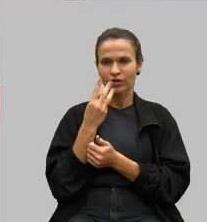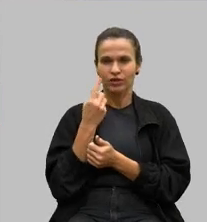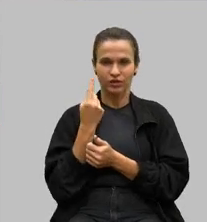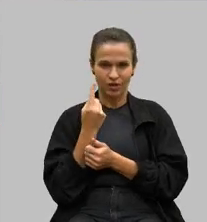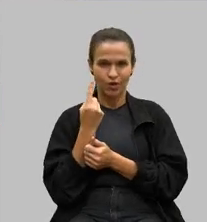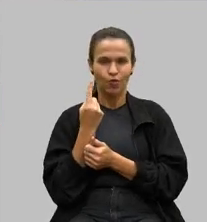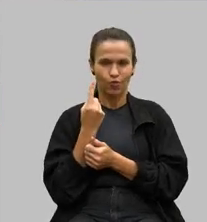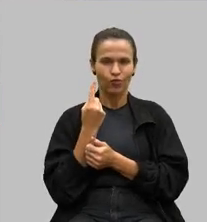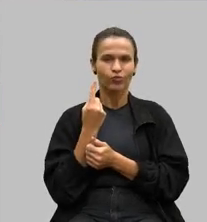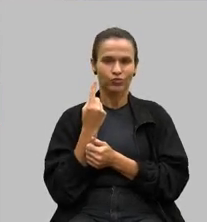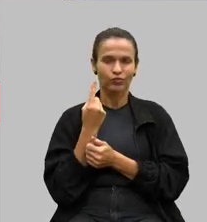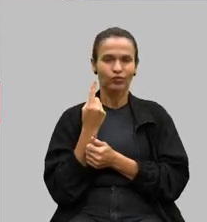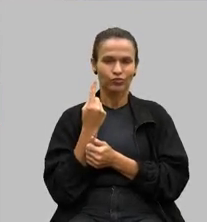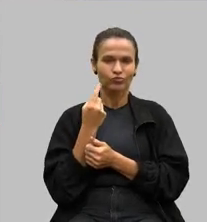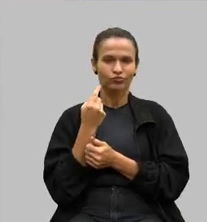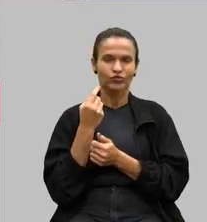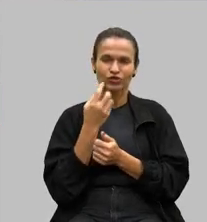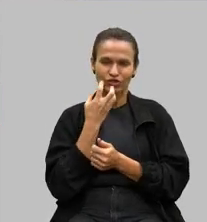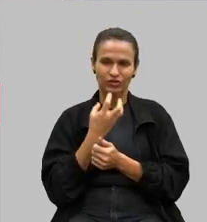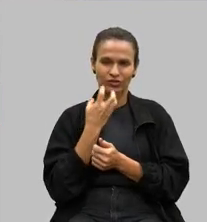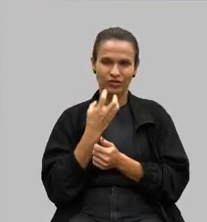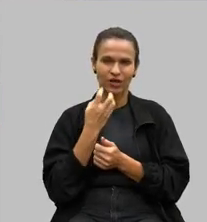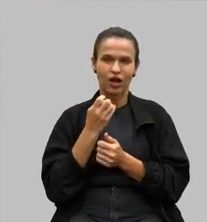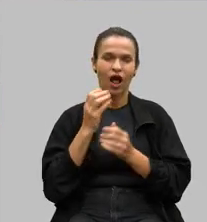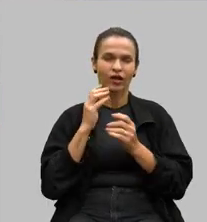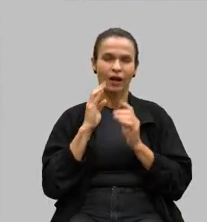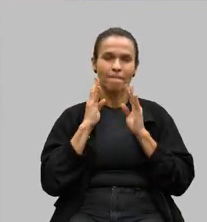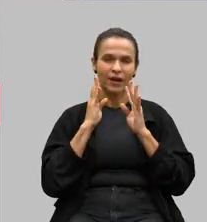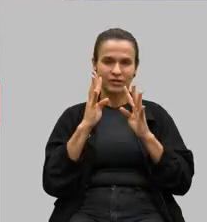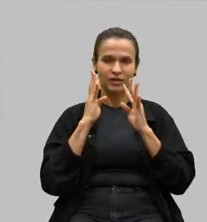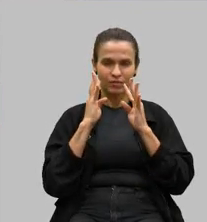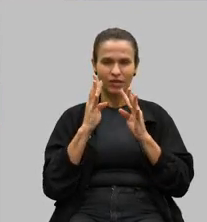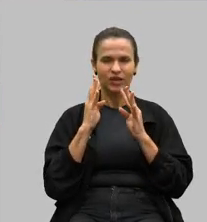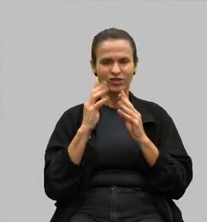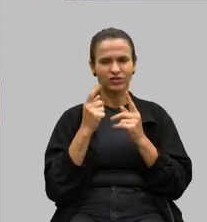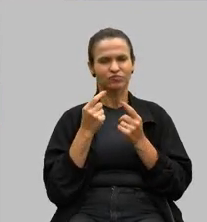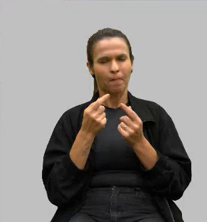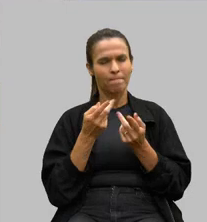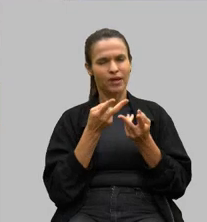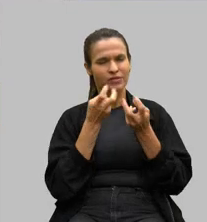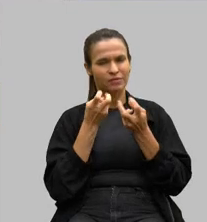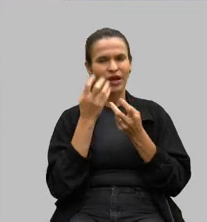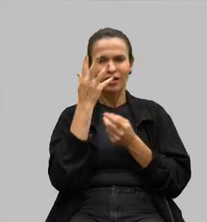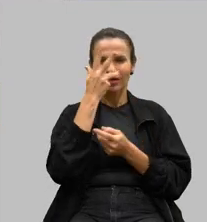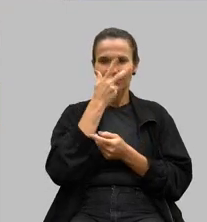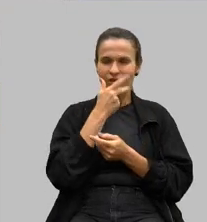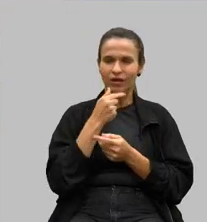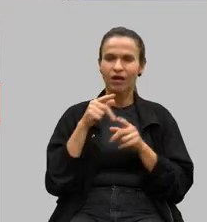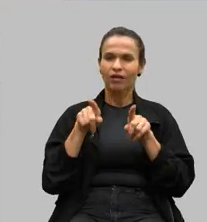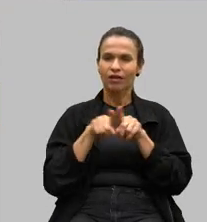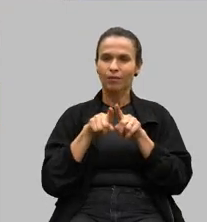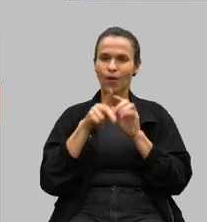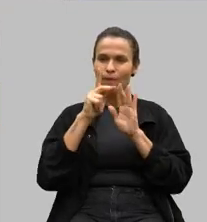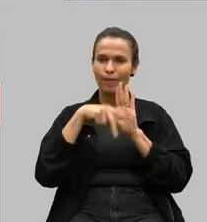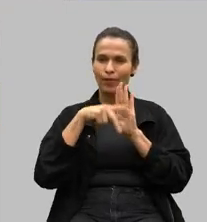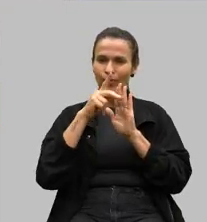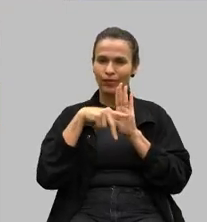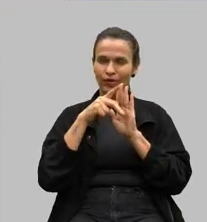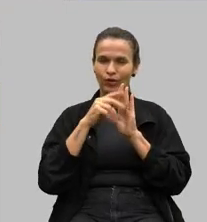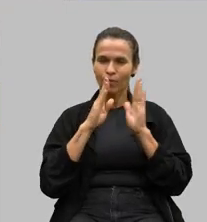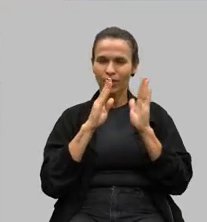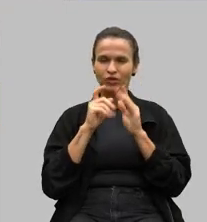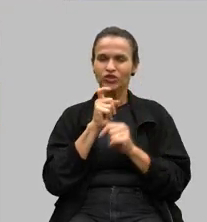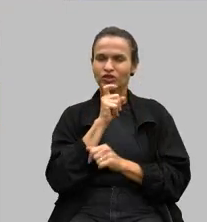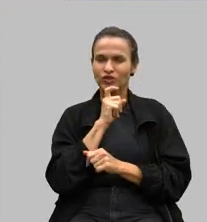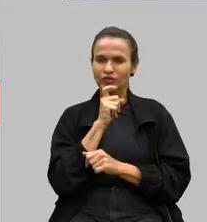lindo e a gente tem visto esse cuidado te vi aí lançando o programa de inverno de turismo de inverno e a gente